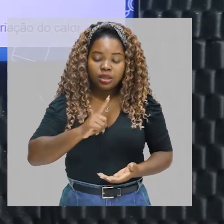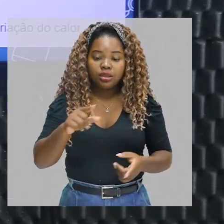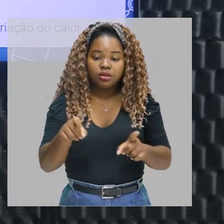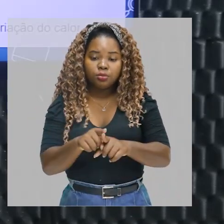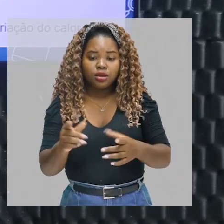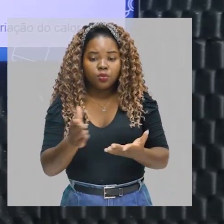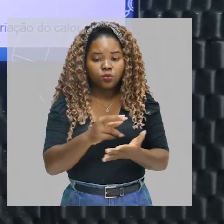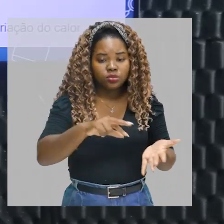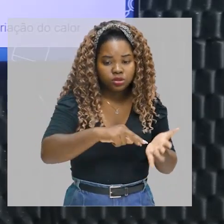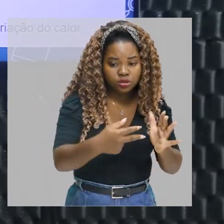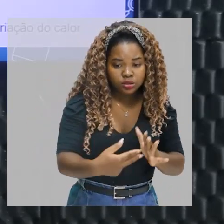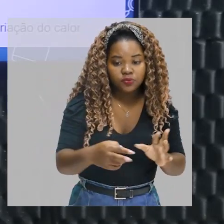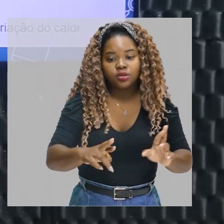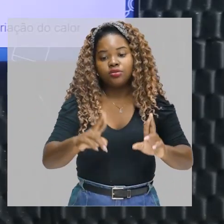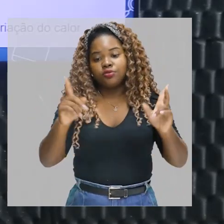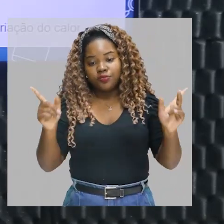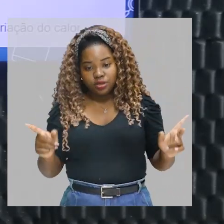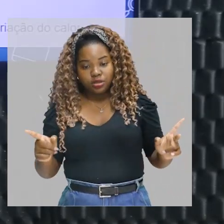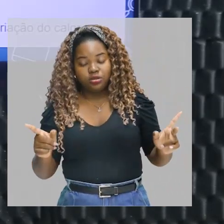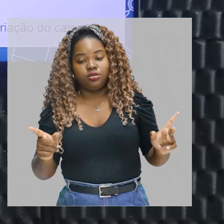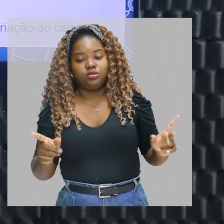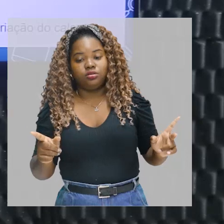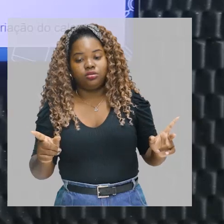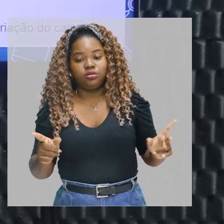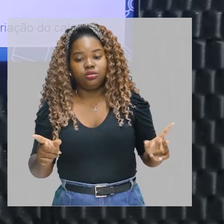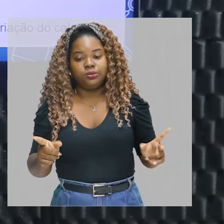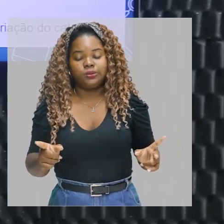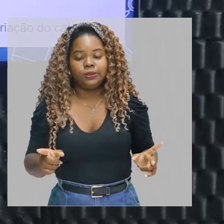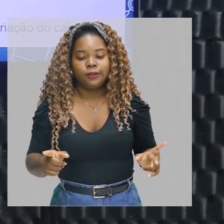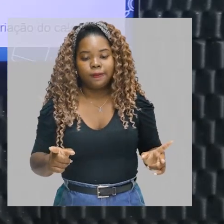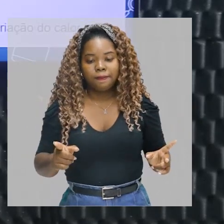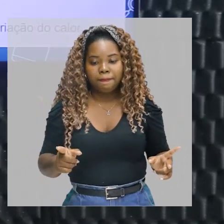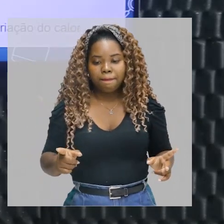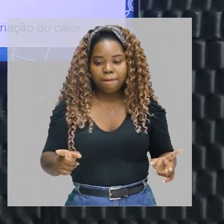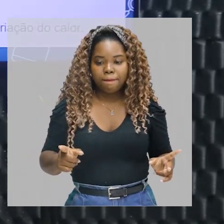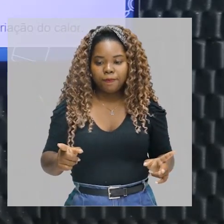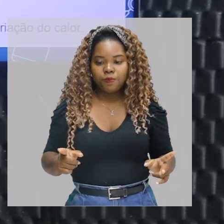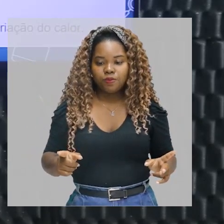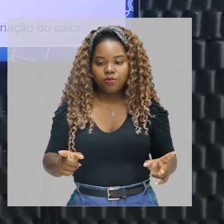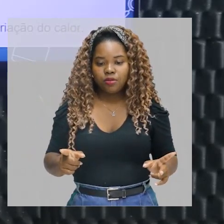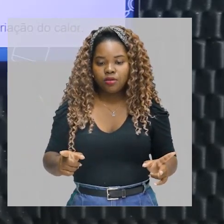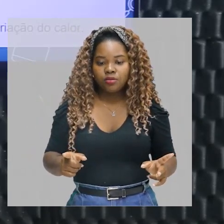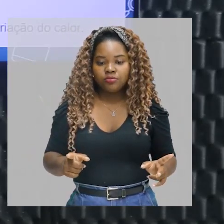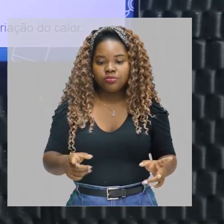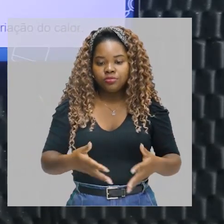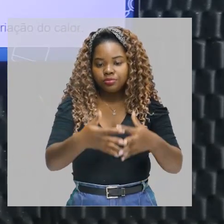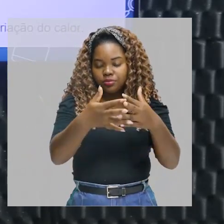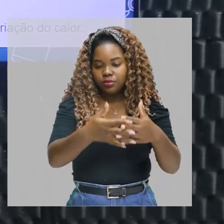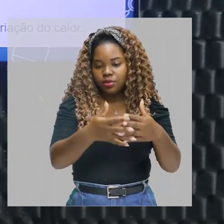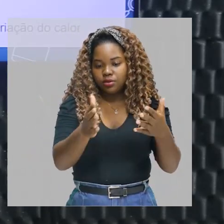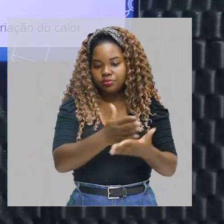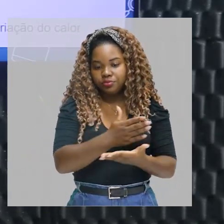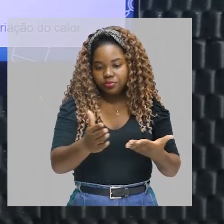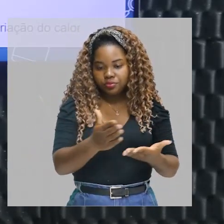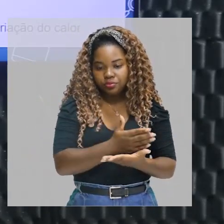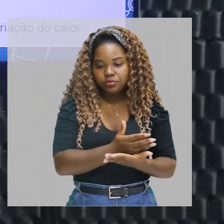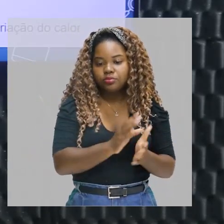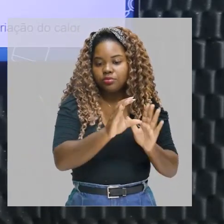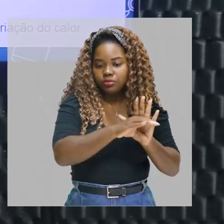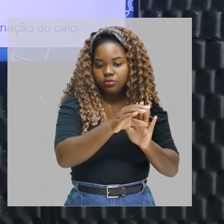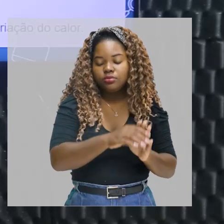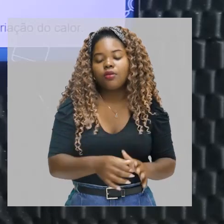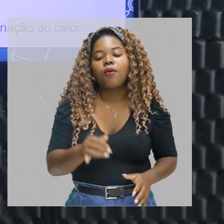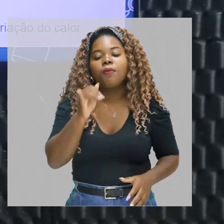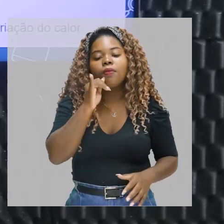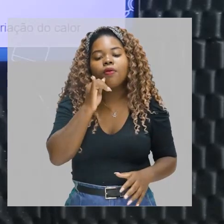interpretações, tá ok? Ela pode aí nos confundir em algumas frases, como por